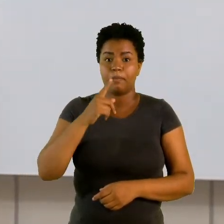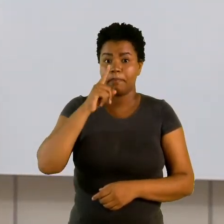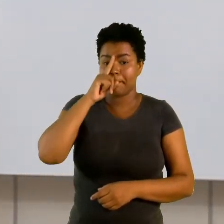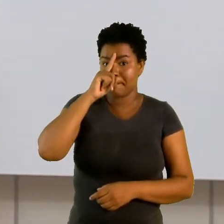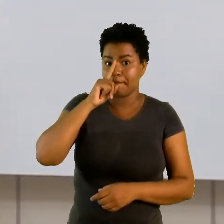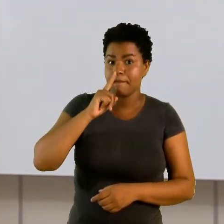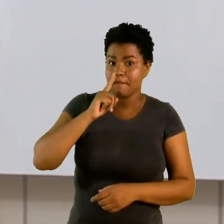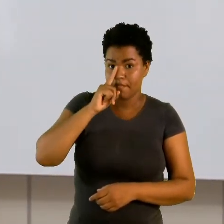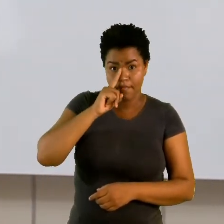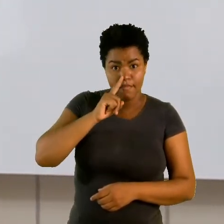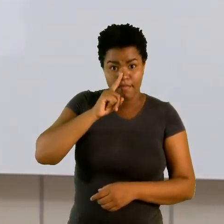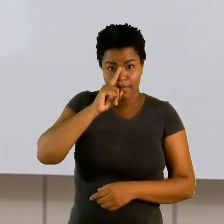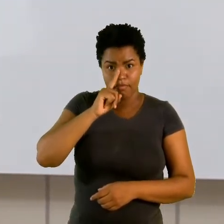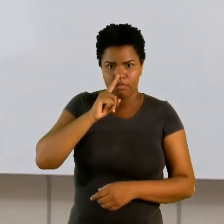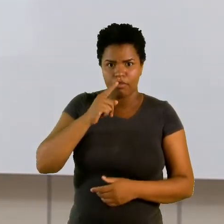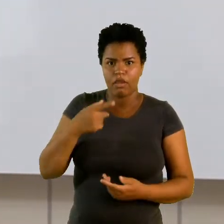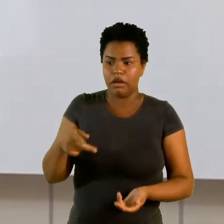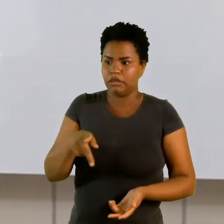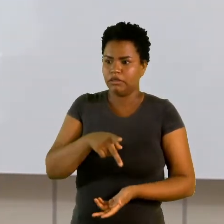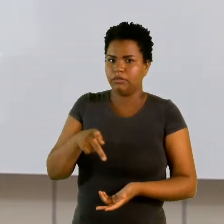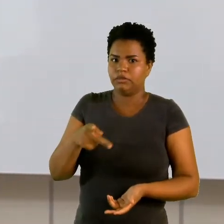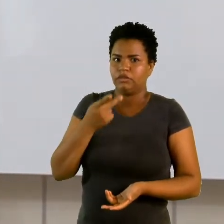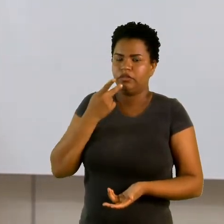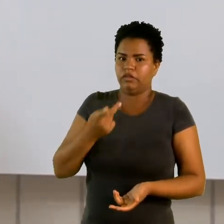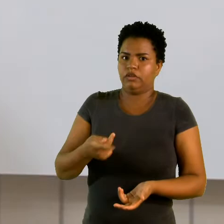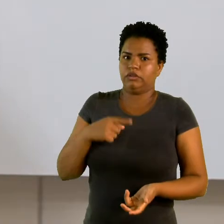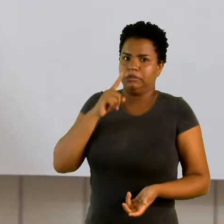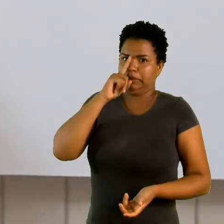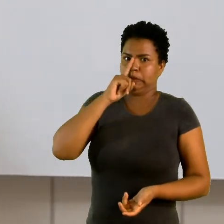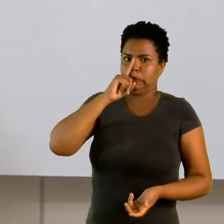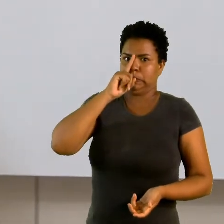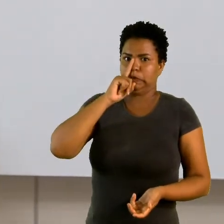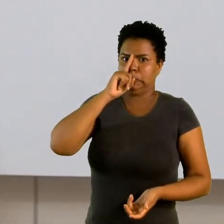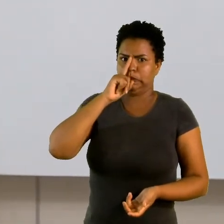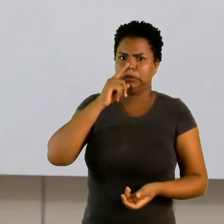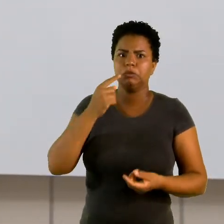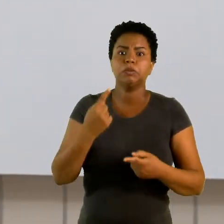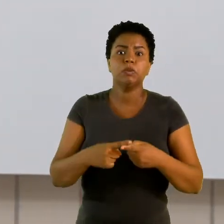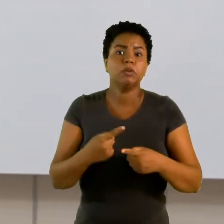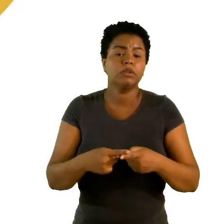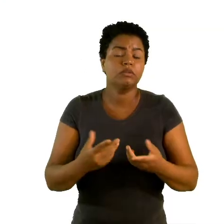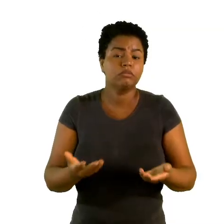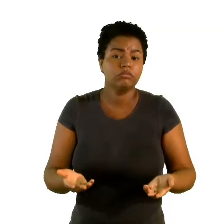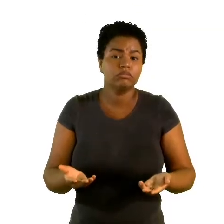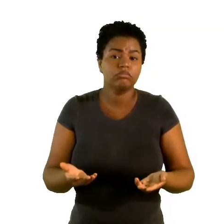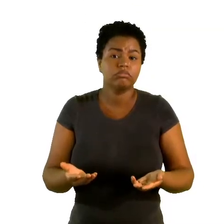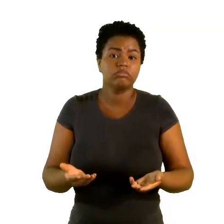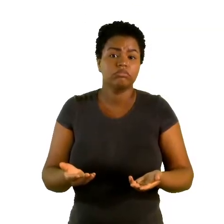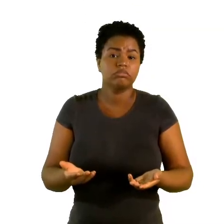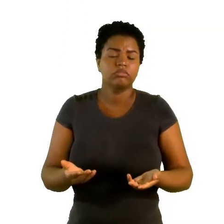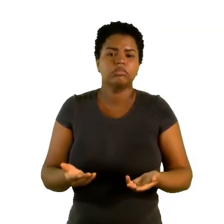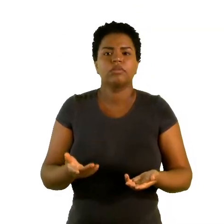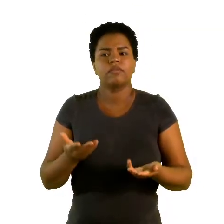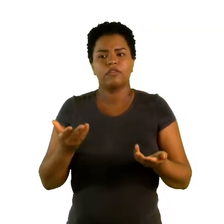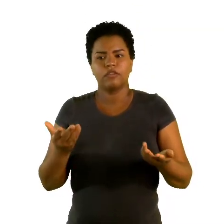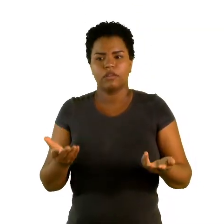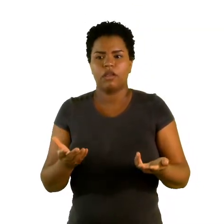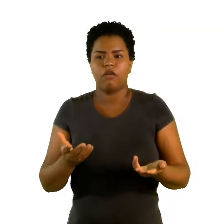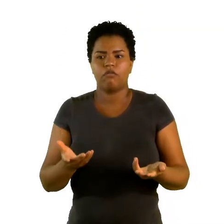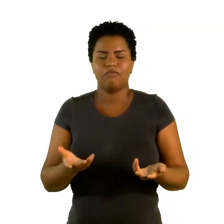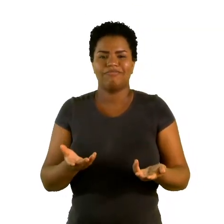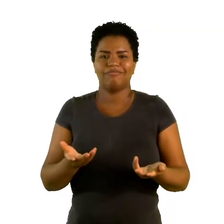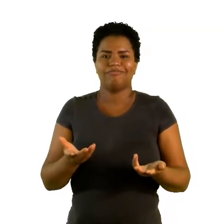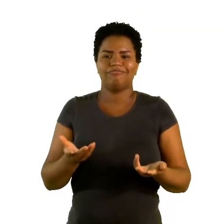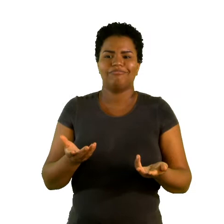perigoso. A professora Lindalva colocou que ele é perigoso. Por que ele é perigoso, professora? Porque ele